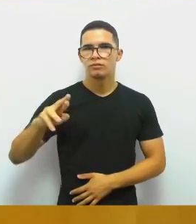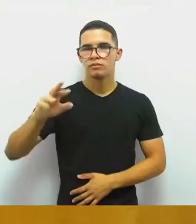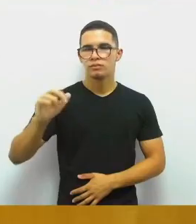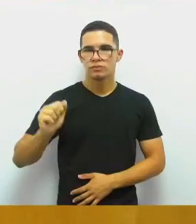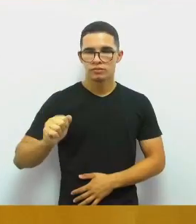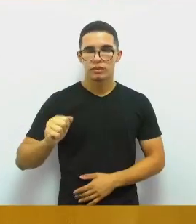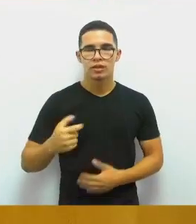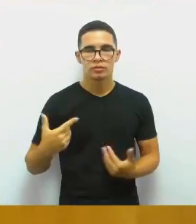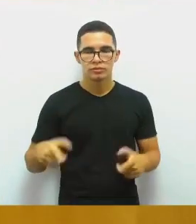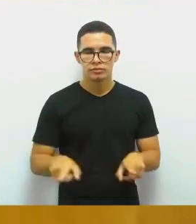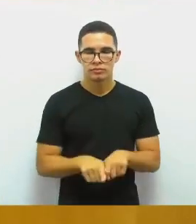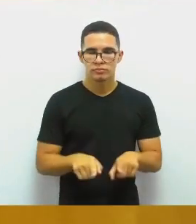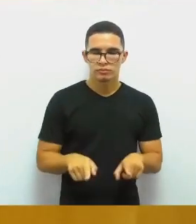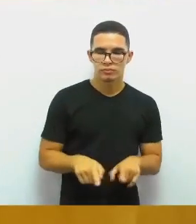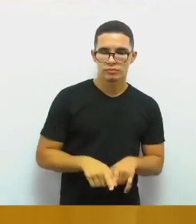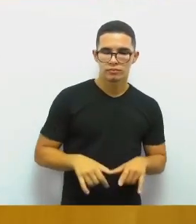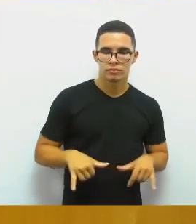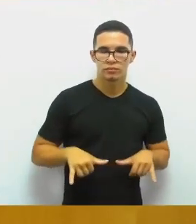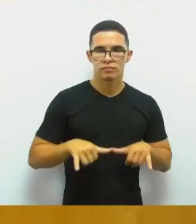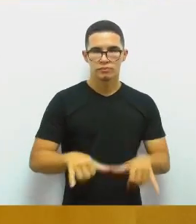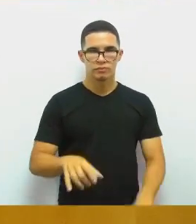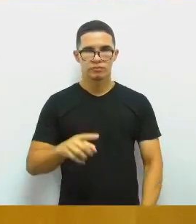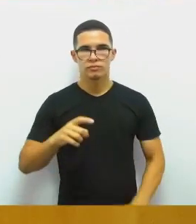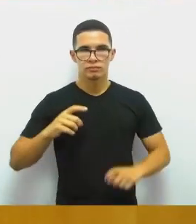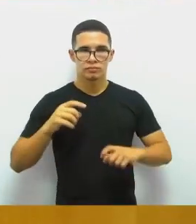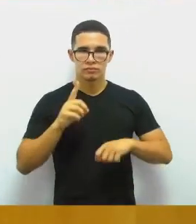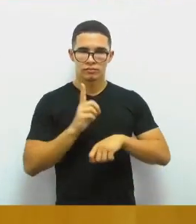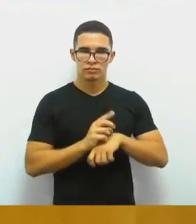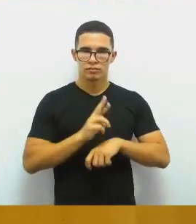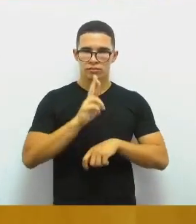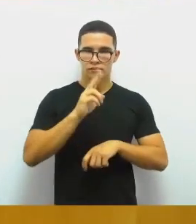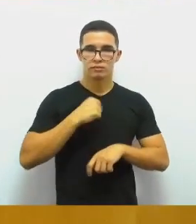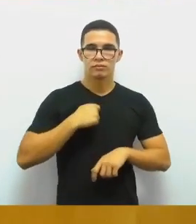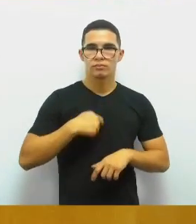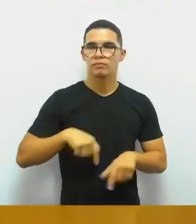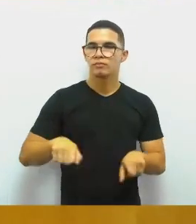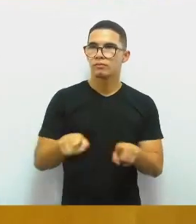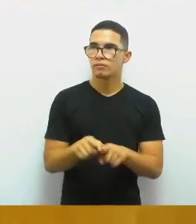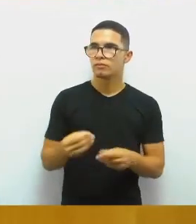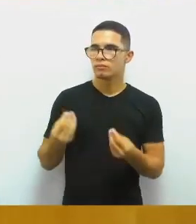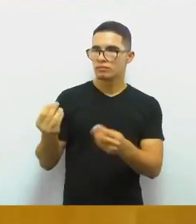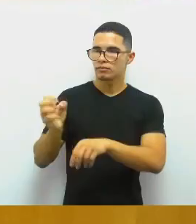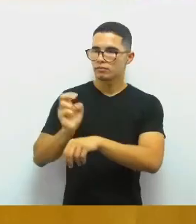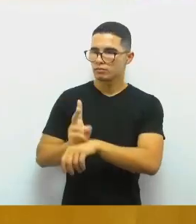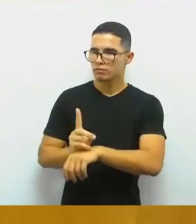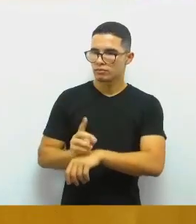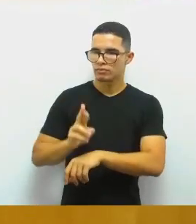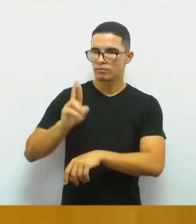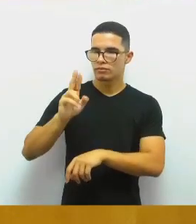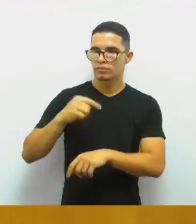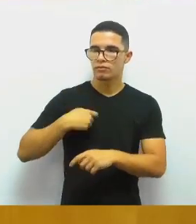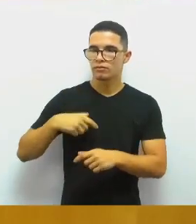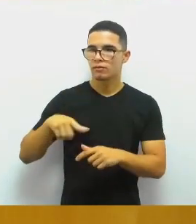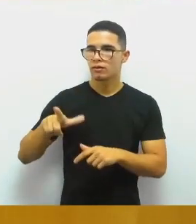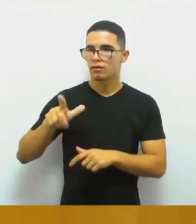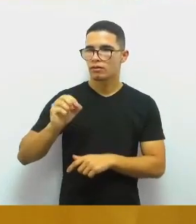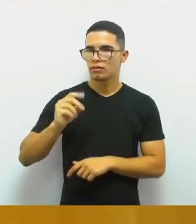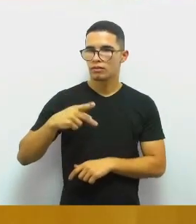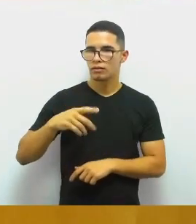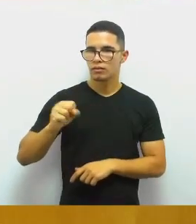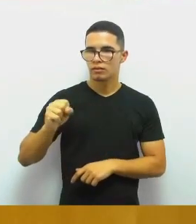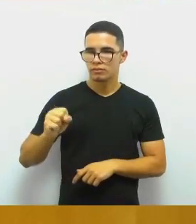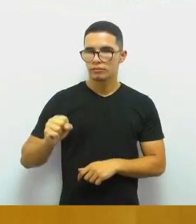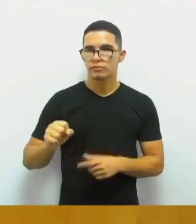de congratulação ao mérito doutor Osmar Torres de Castro ao doutor Silvestres Lopes Bittencourt